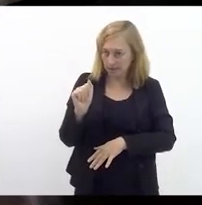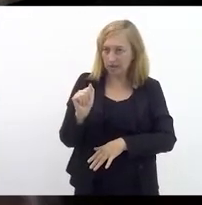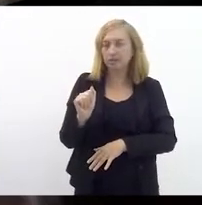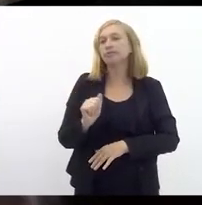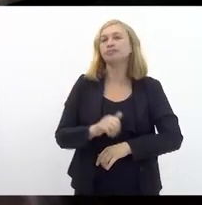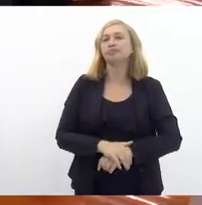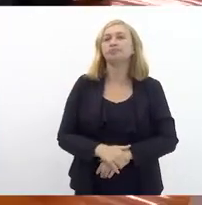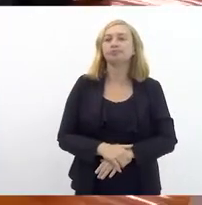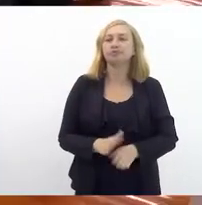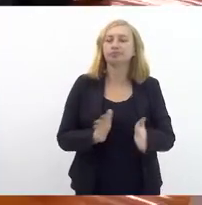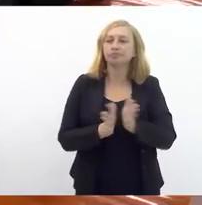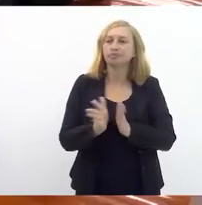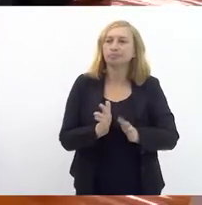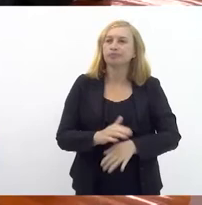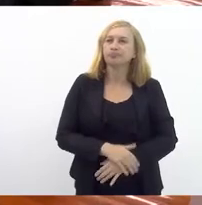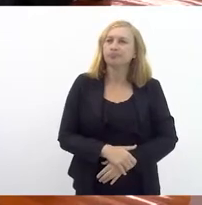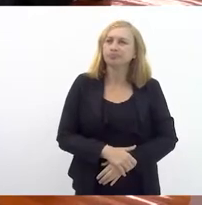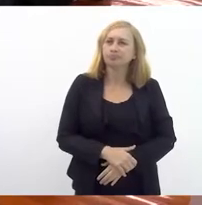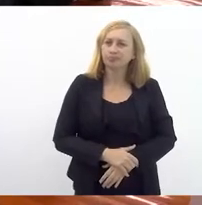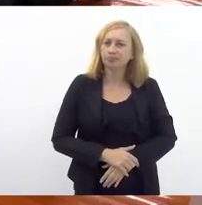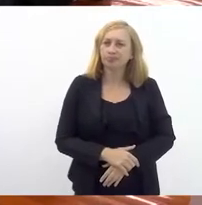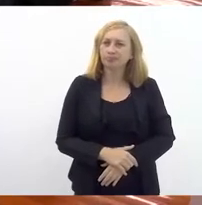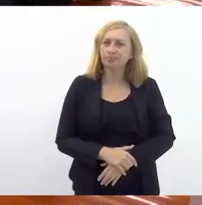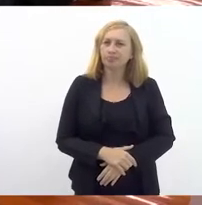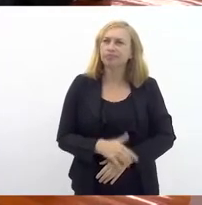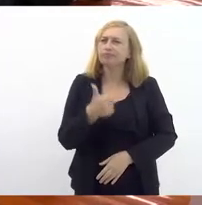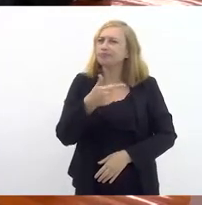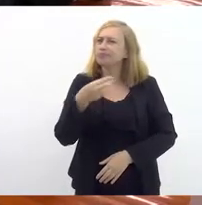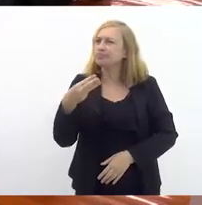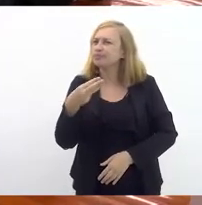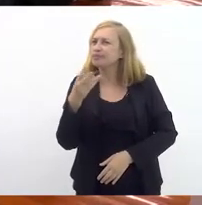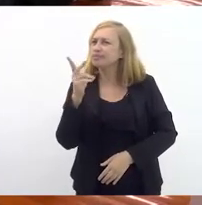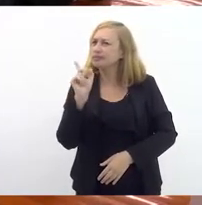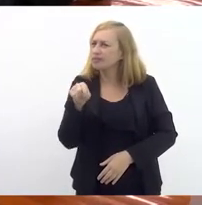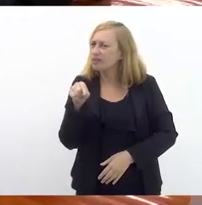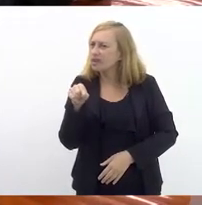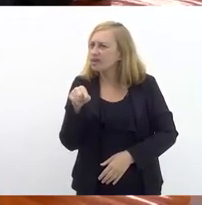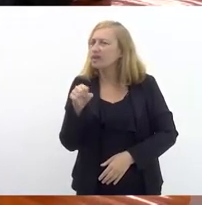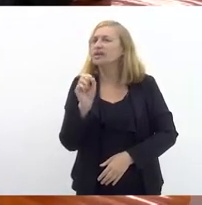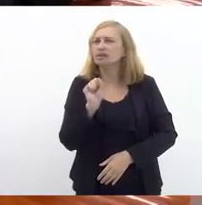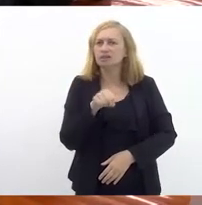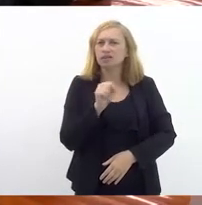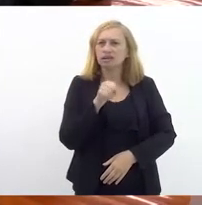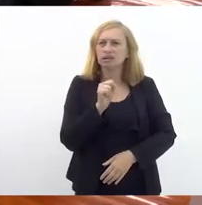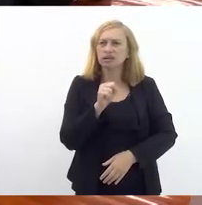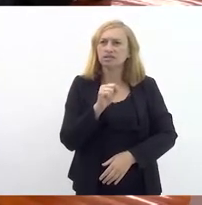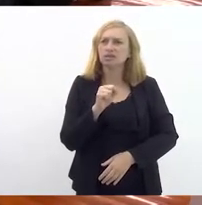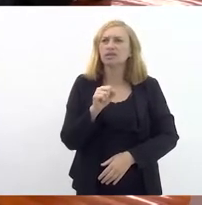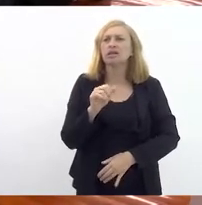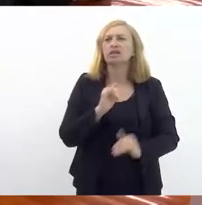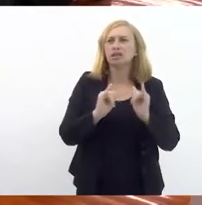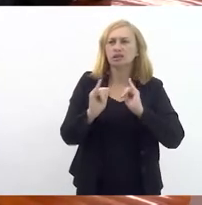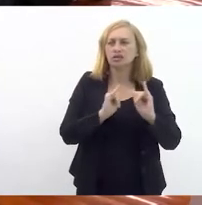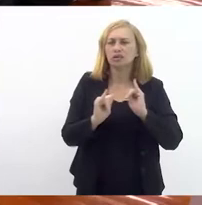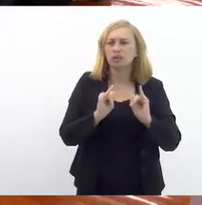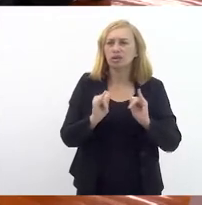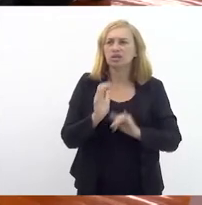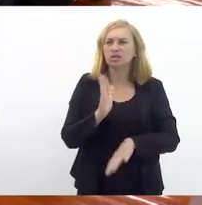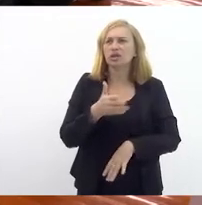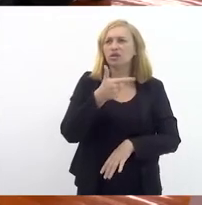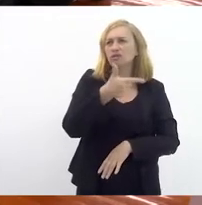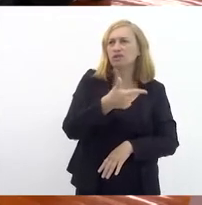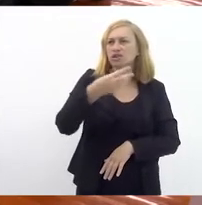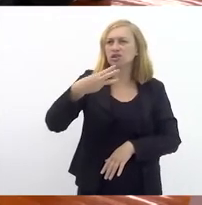A pergunta ela é muito clara. Parece que 23, é isso? Isso, então. Segundo informado pela concessionária,